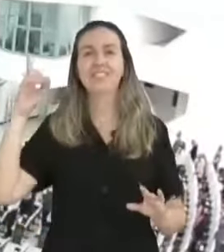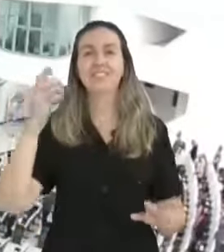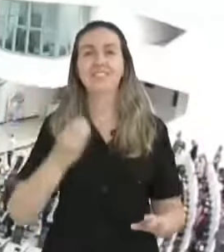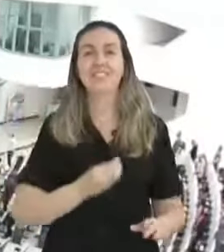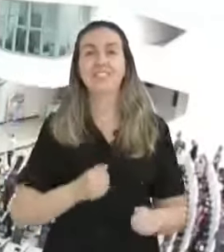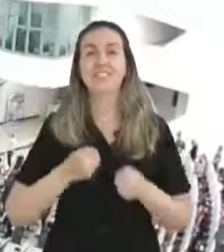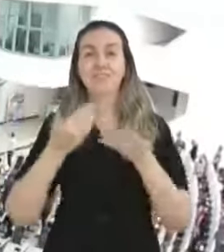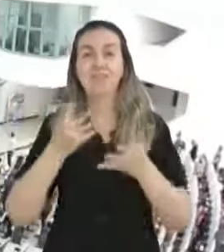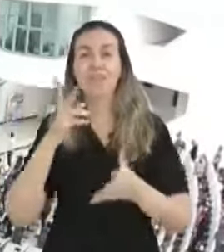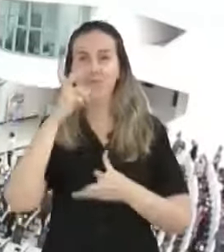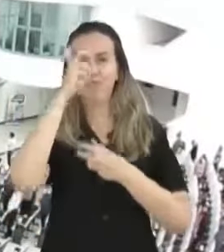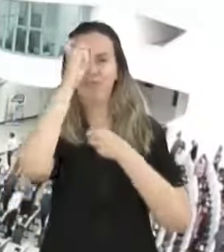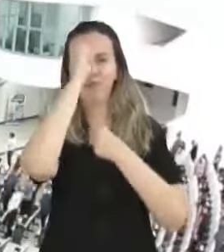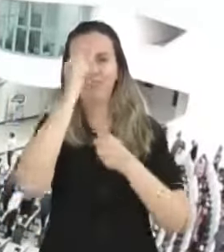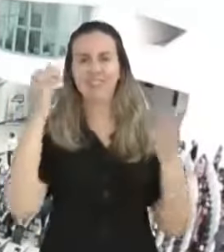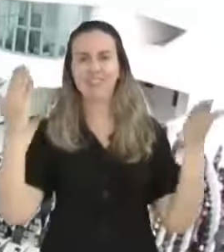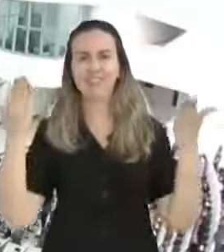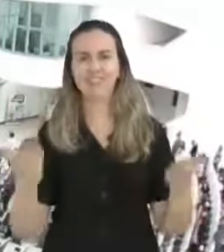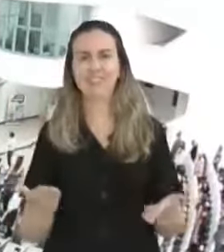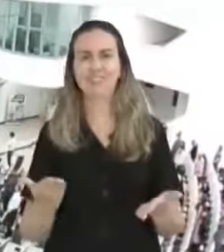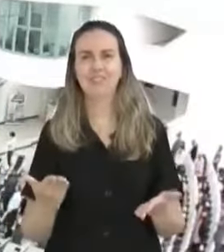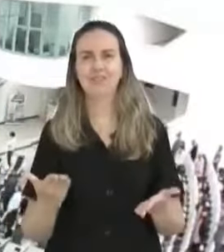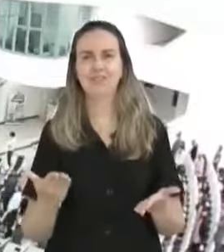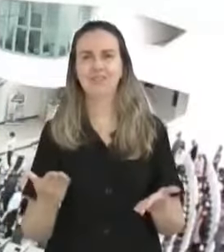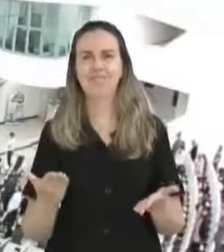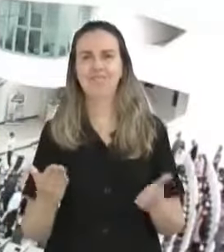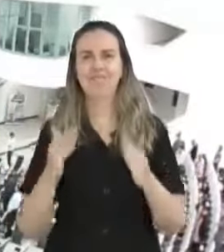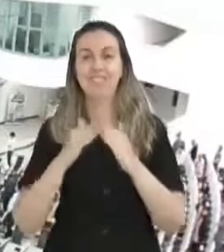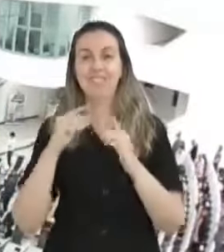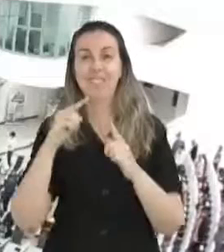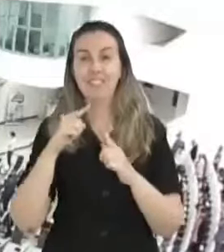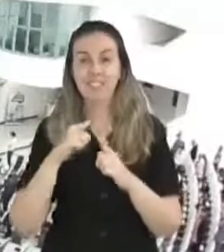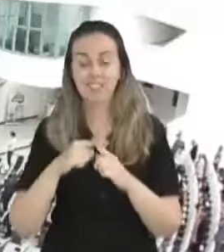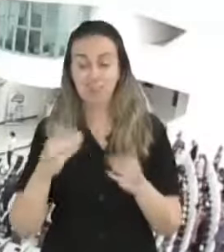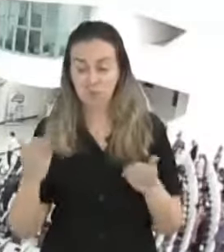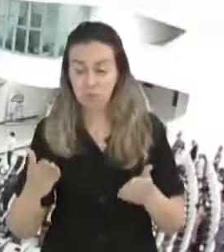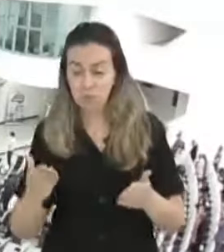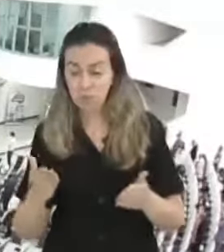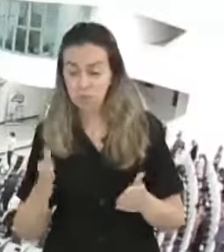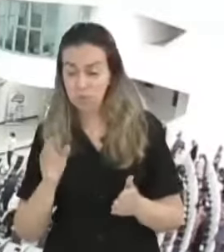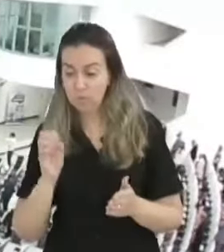as tuas forças agora. Você vai sair daqui renovada.